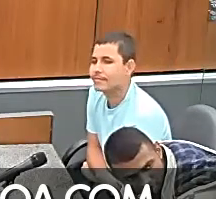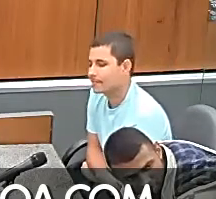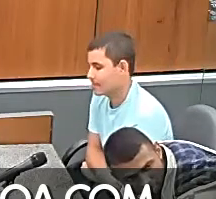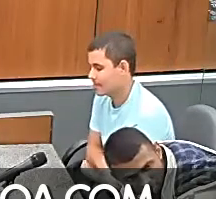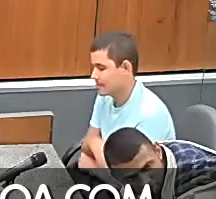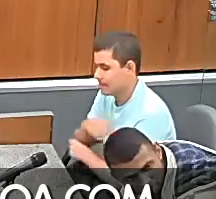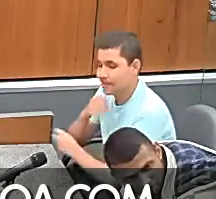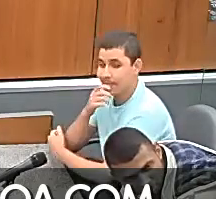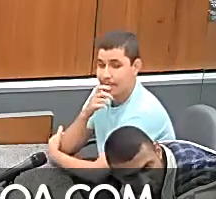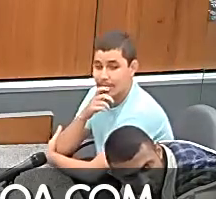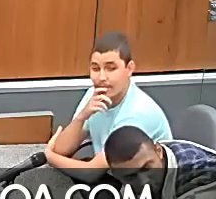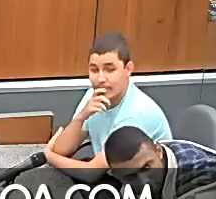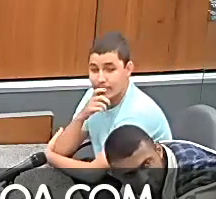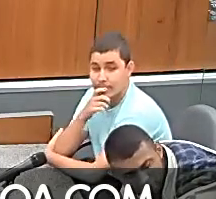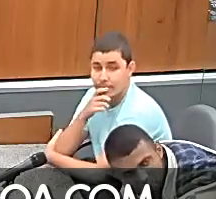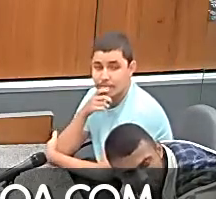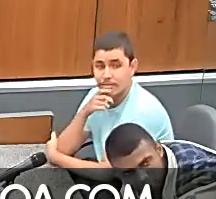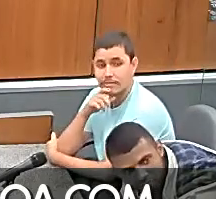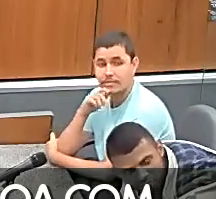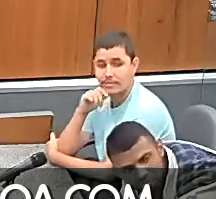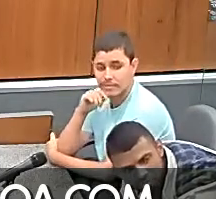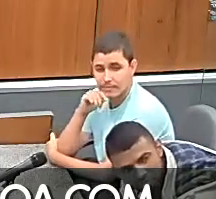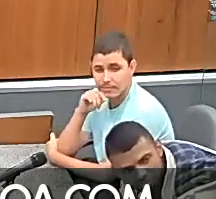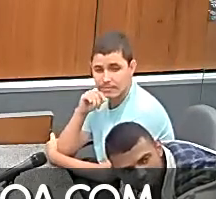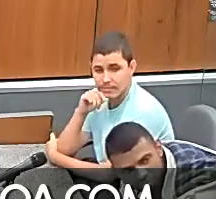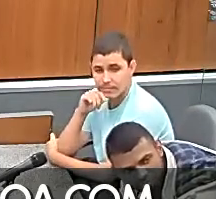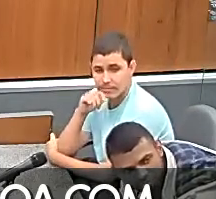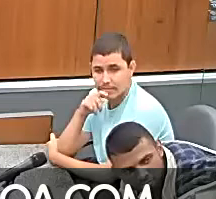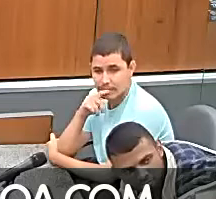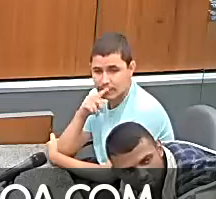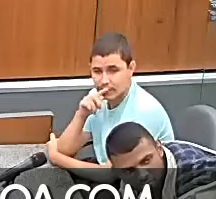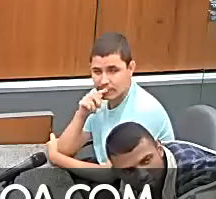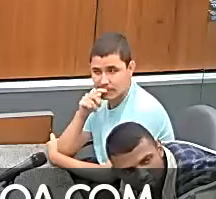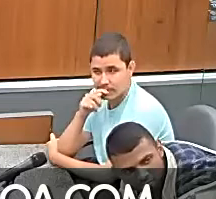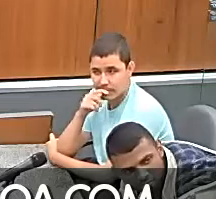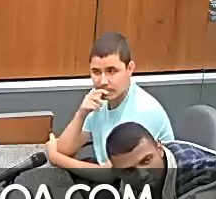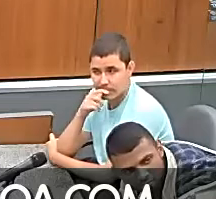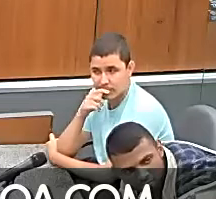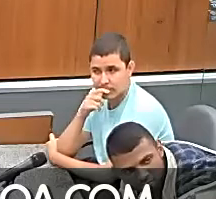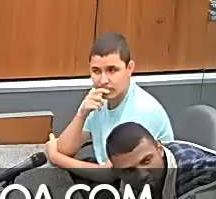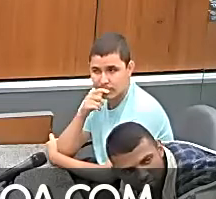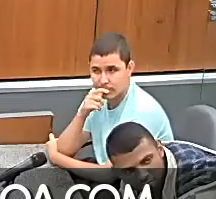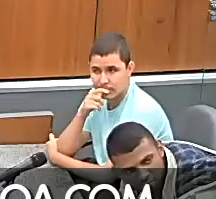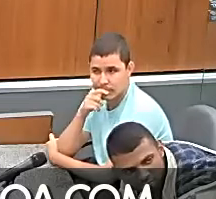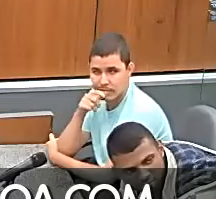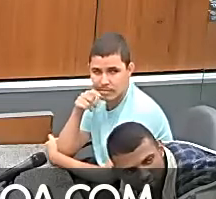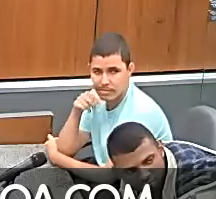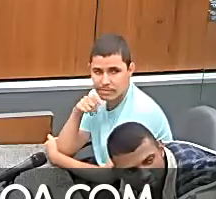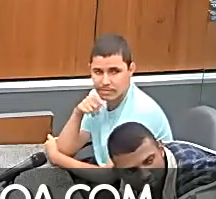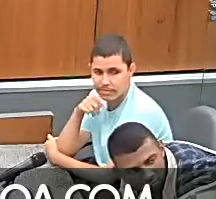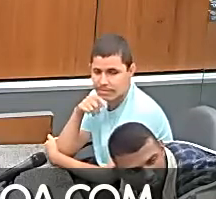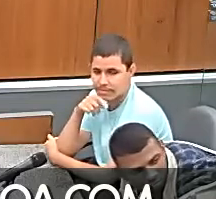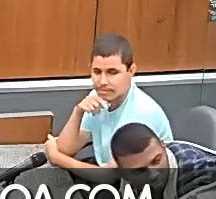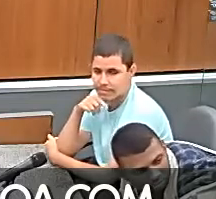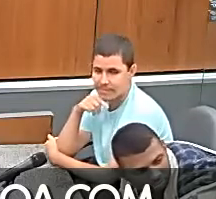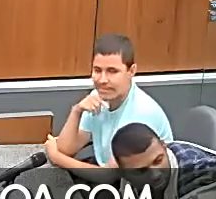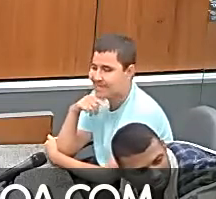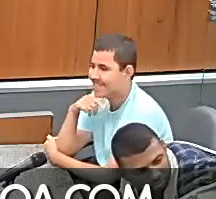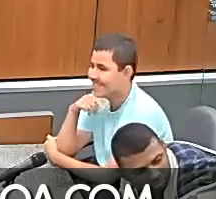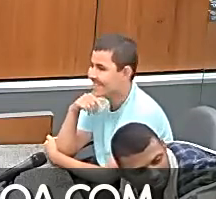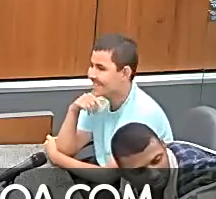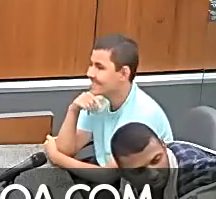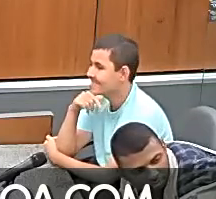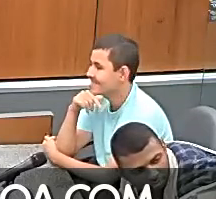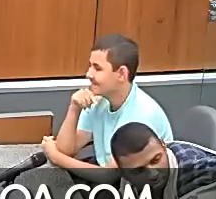ouvintes. Nós precisamos realmente criar um grupo para compreender. Vocês entenderam? Muito bem.